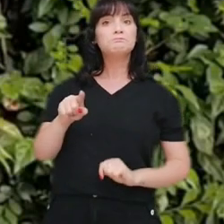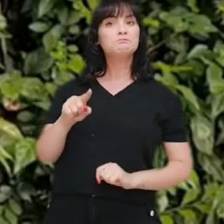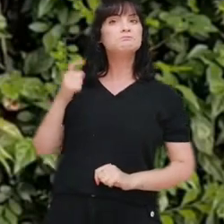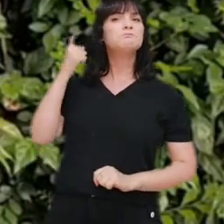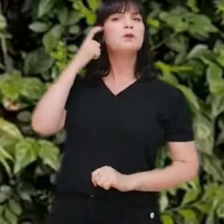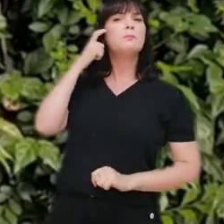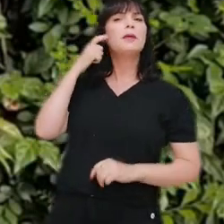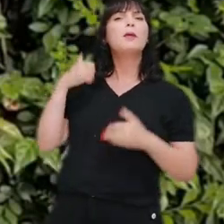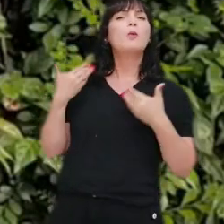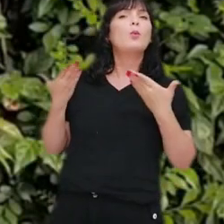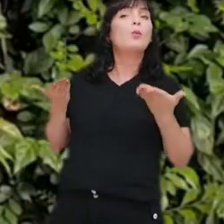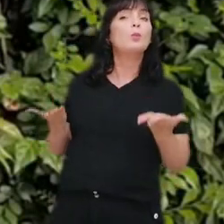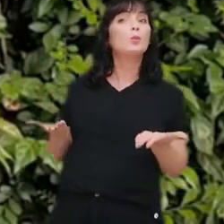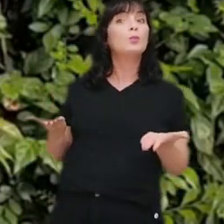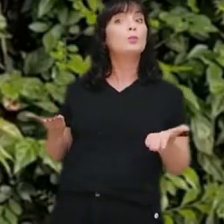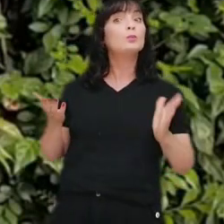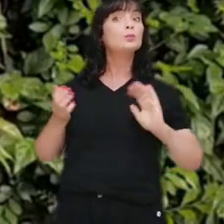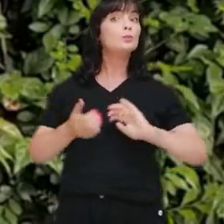está pensando?